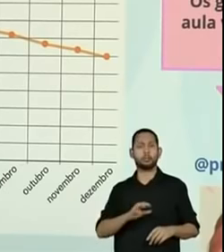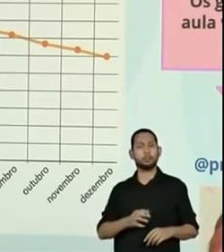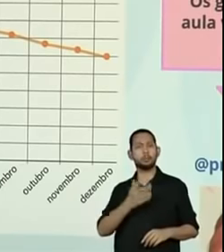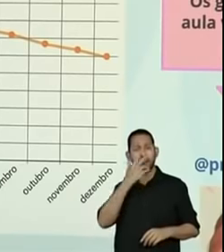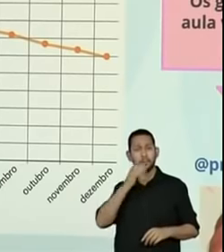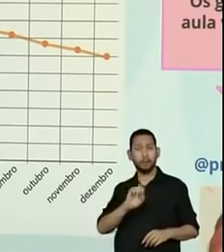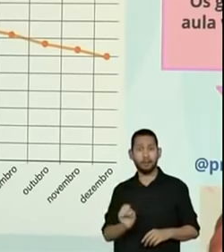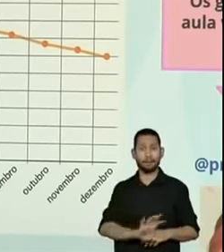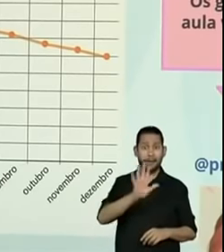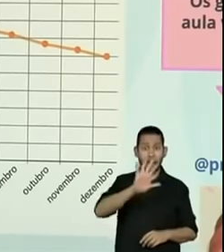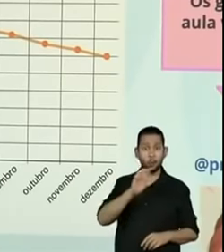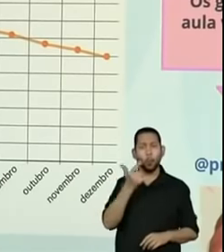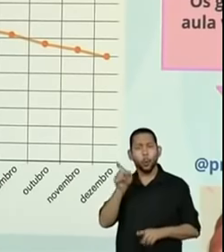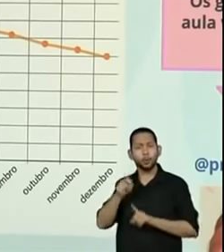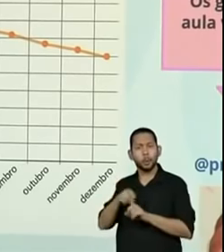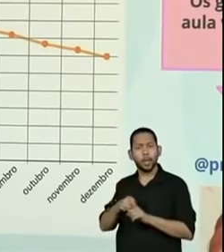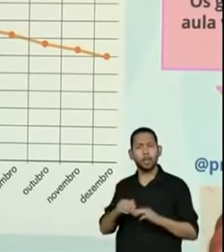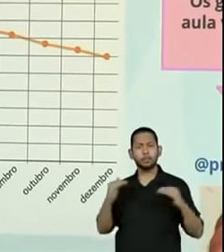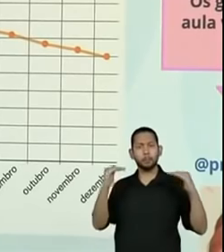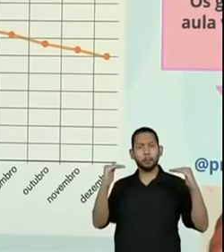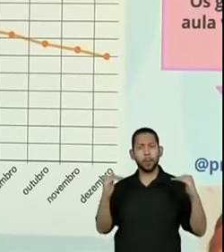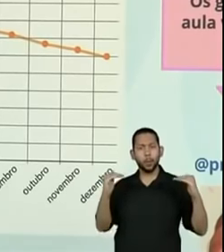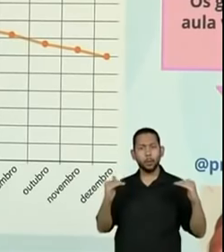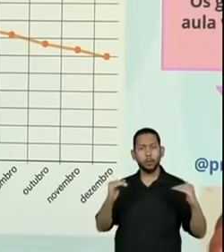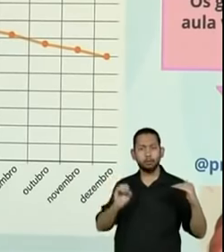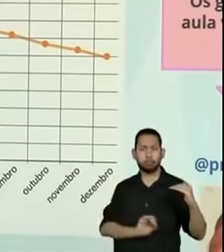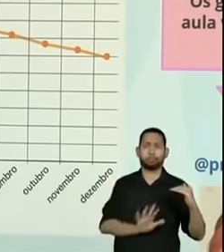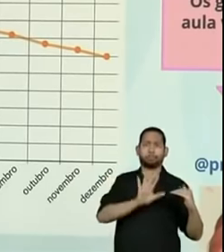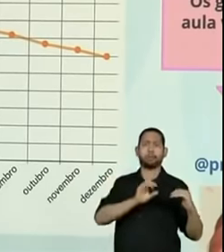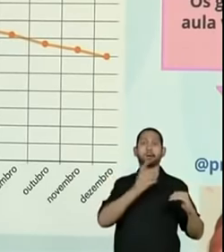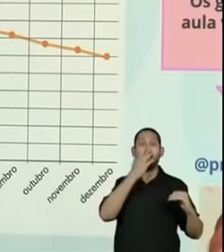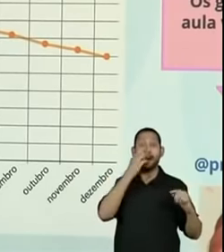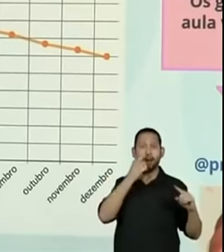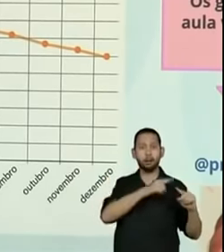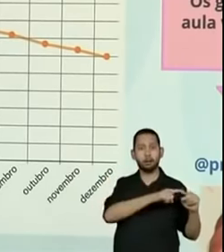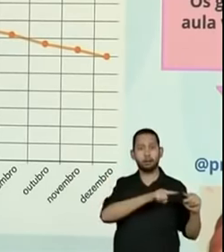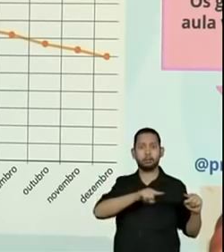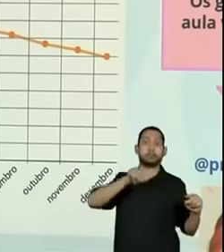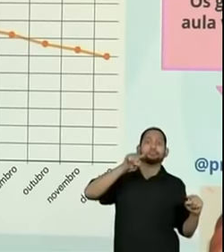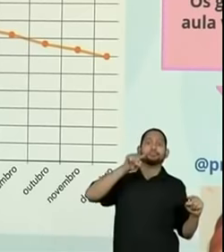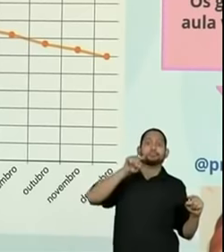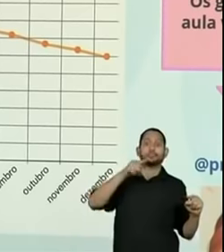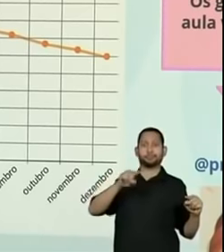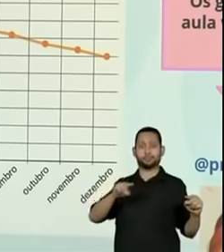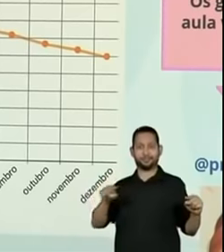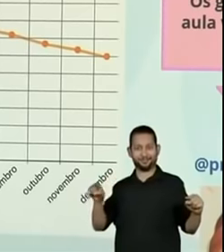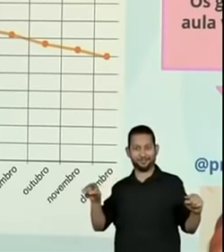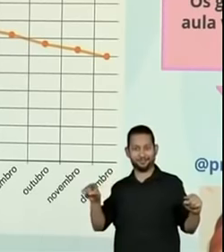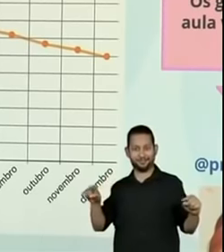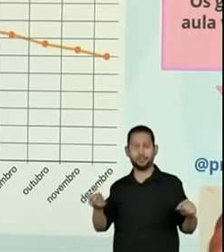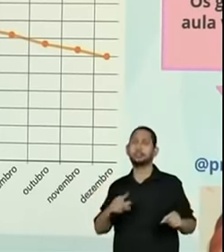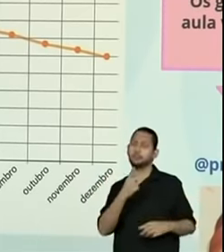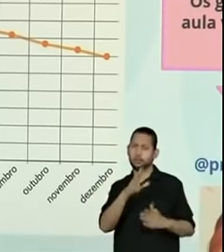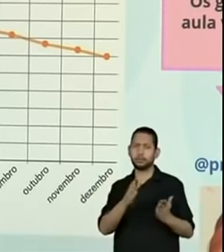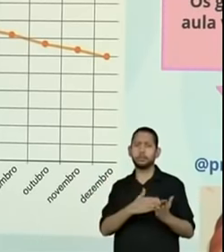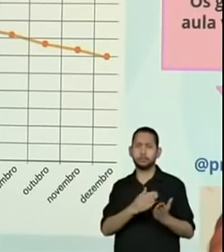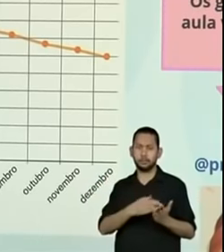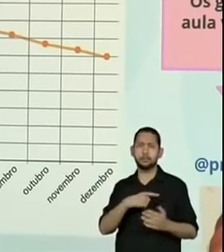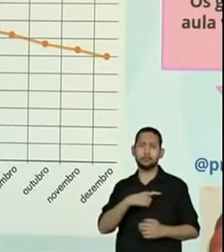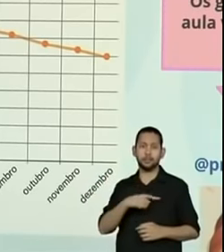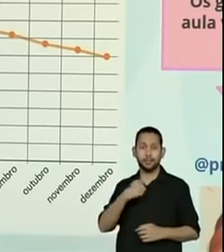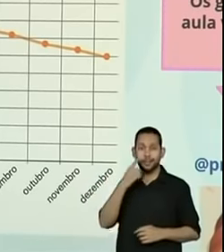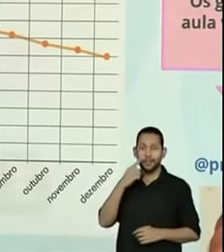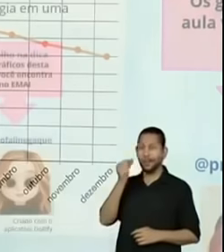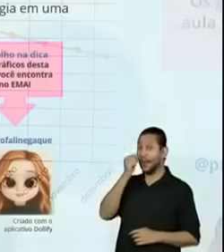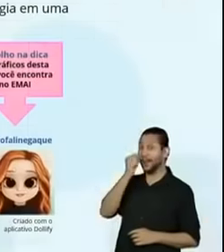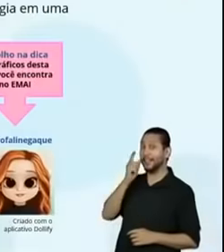sabe? Pensa aí. Lembrando que os gráficos dessa aula vocês encontram no EMAI. Olha aqui a Lininha,